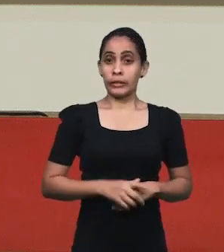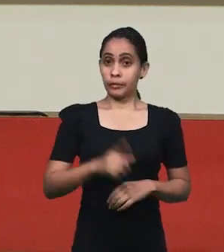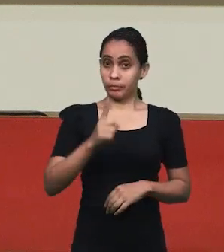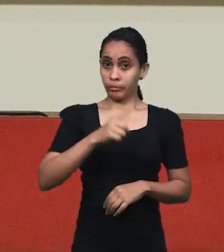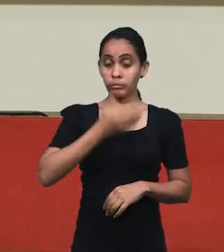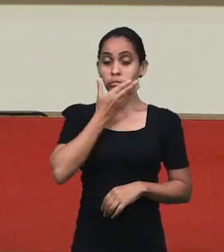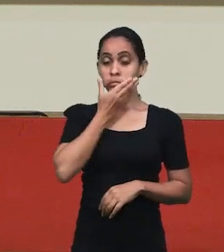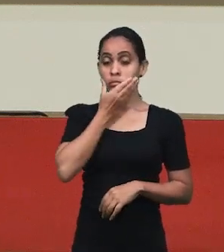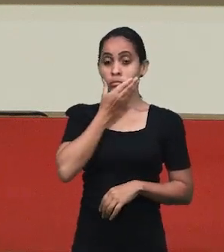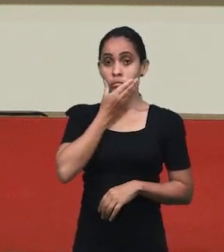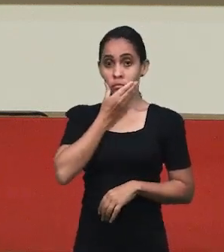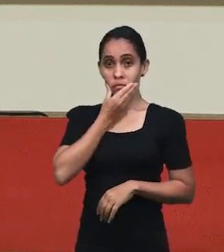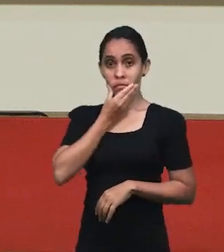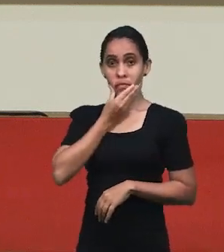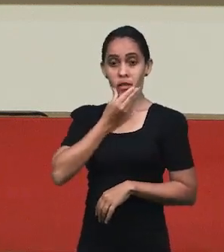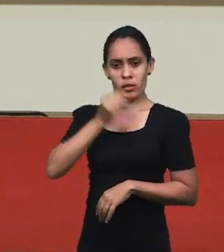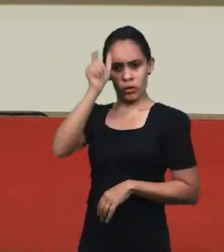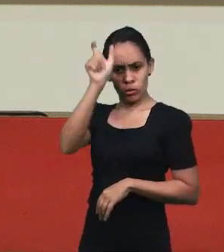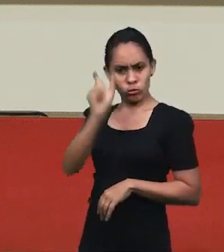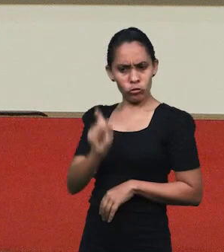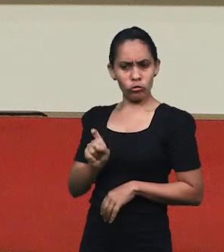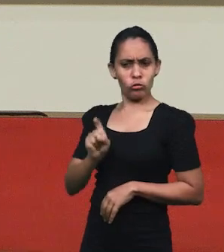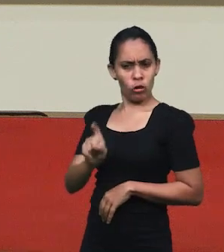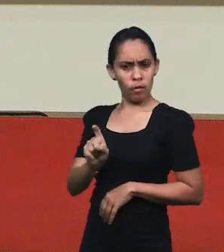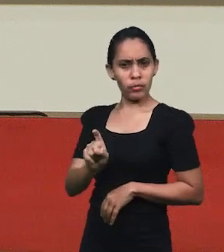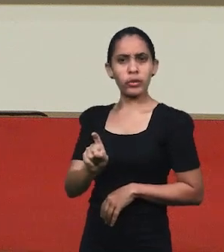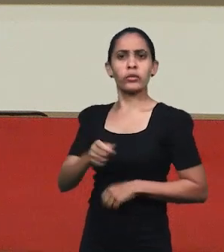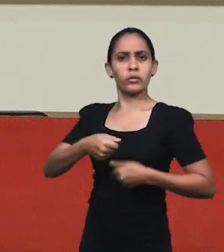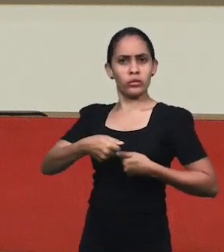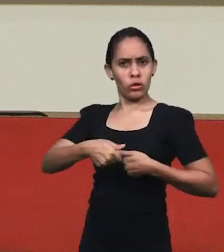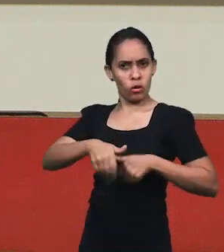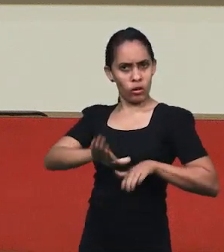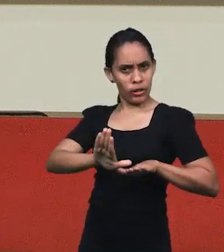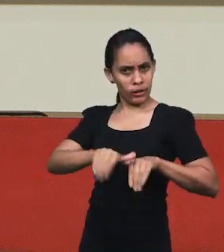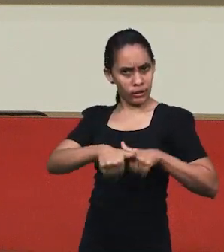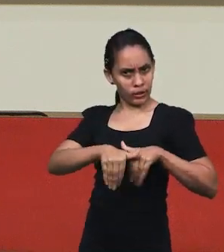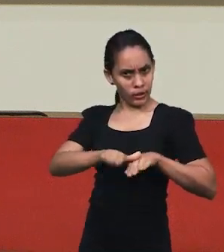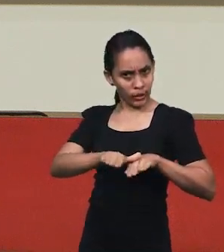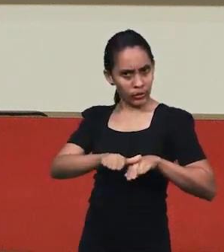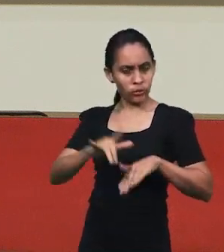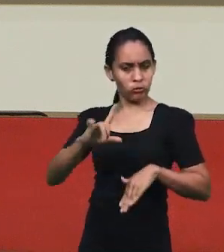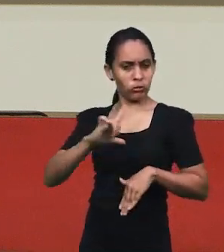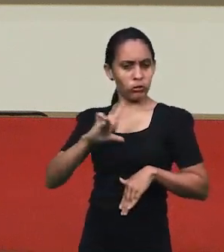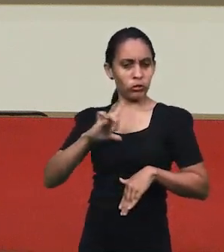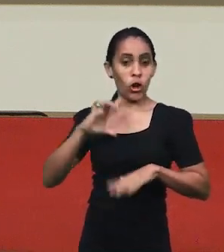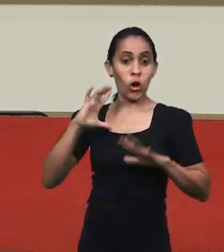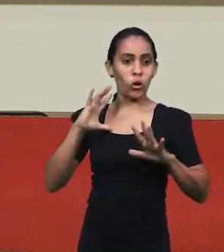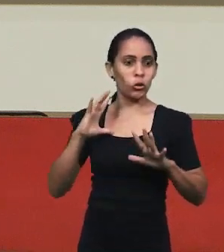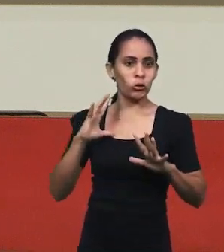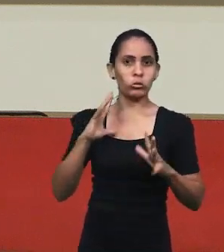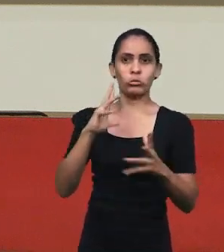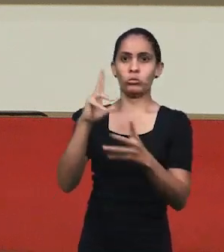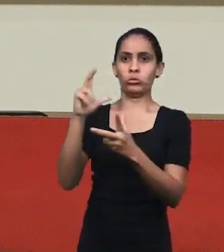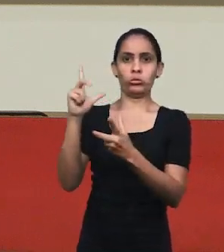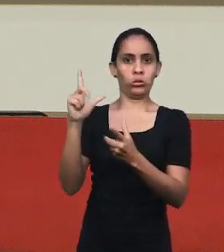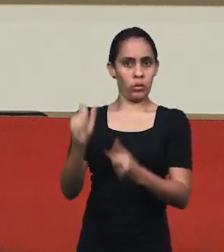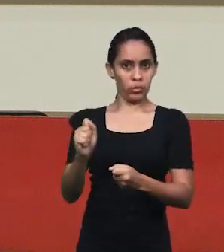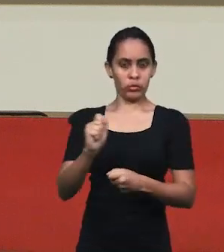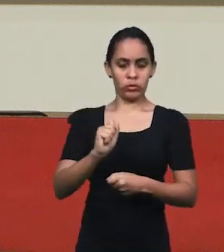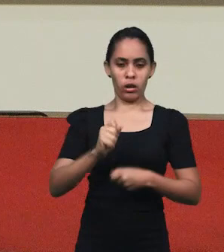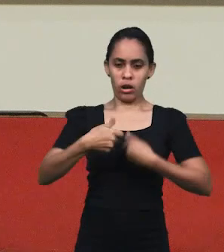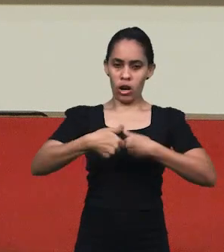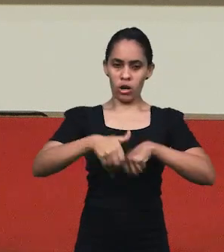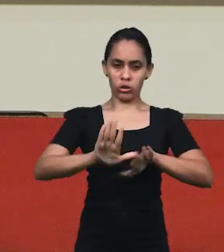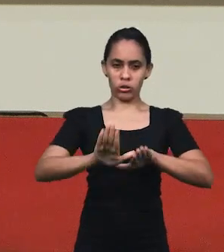E ele fazia parte de um dos exércitos mais poderosos que existiu na terra, que era o